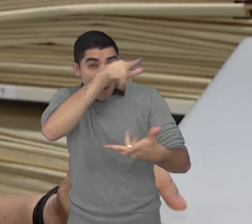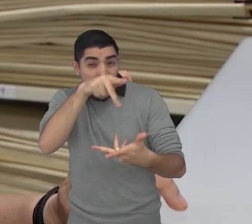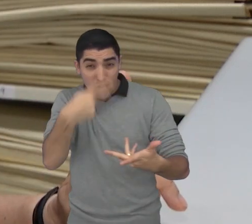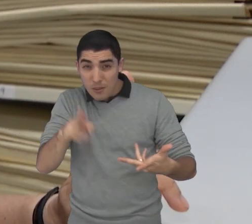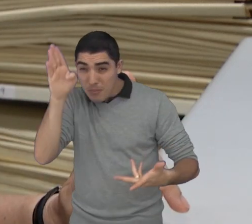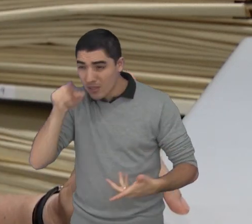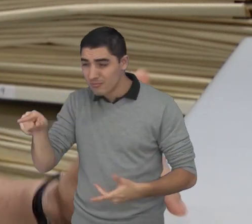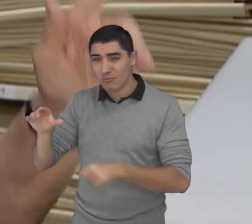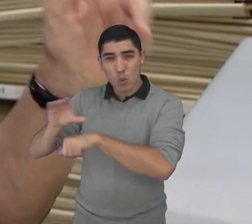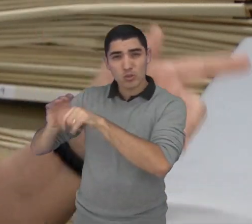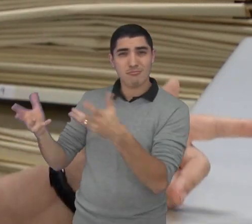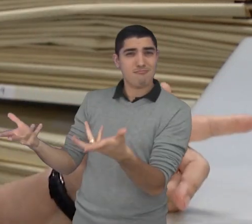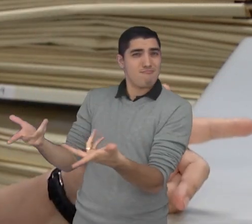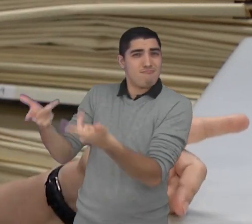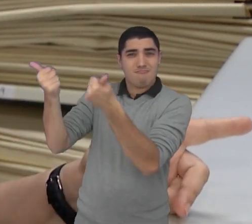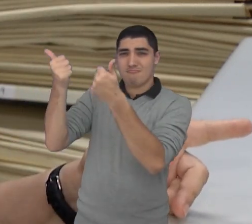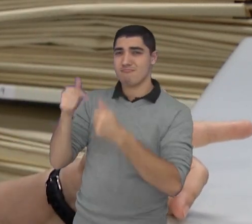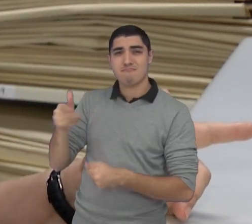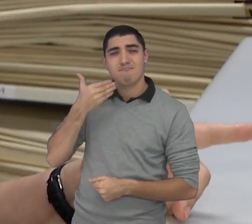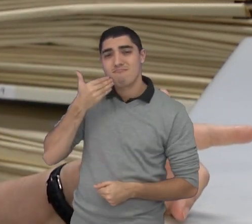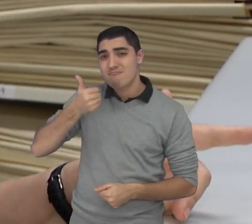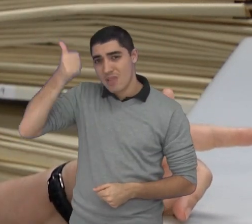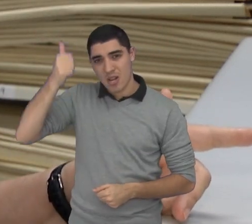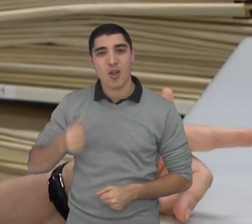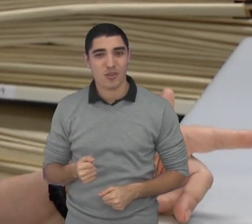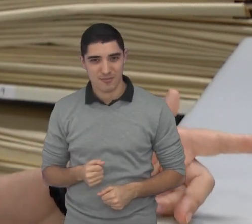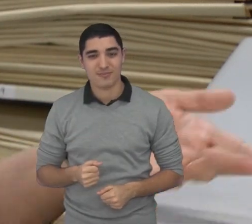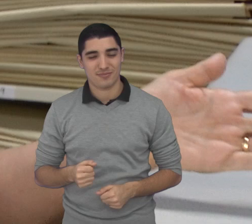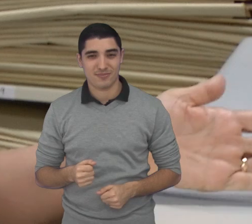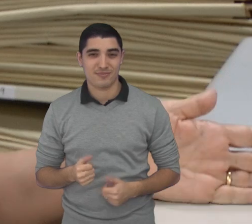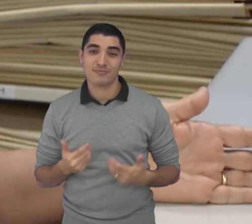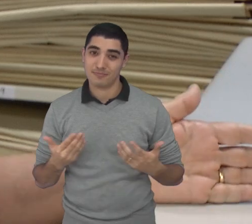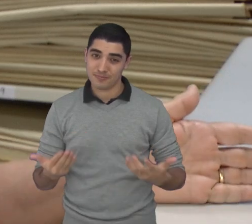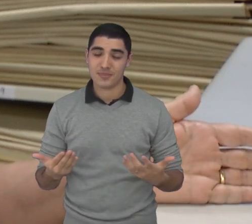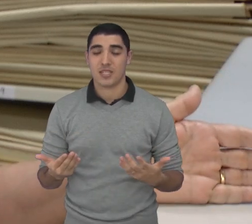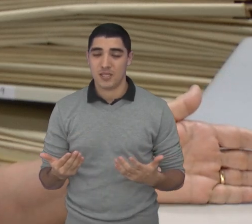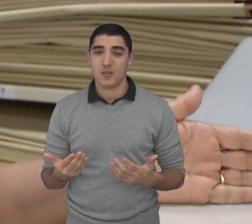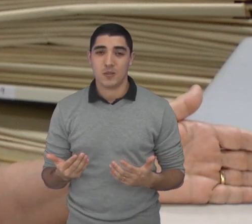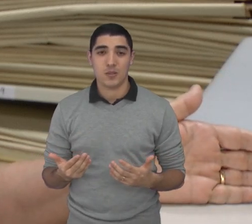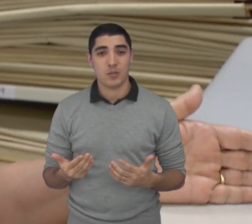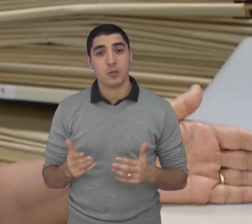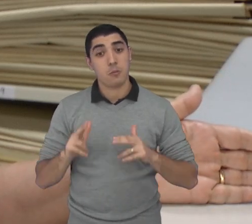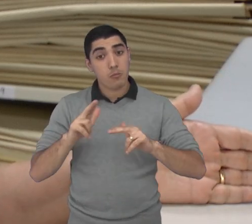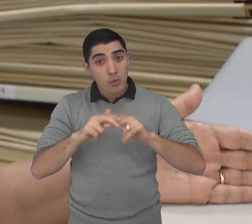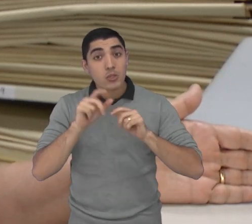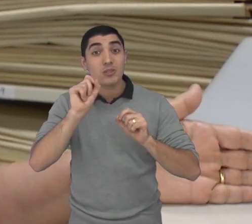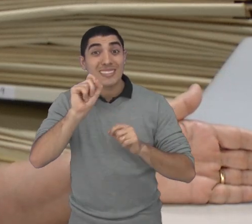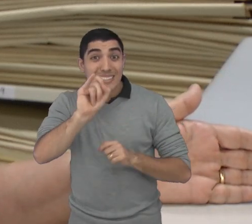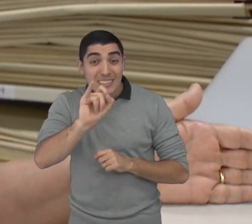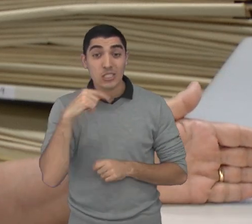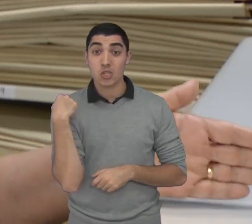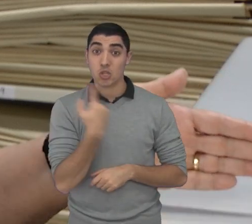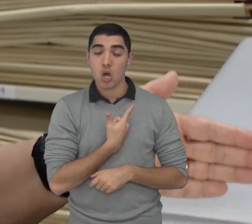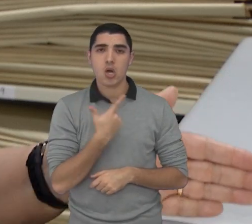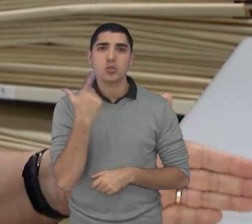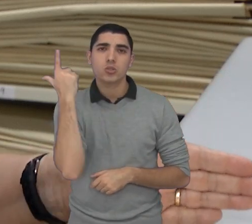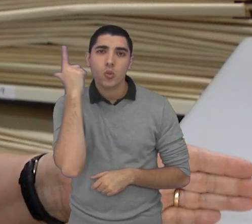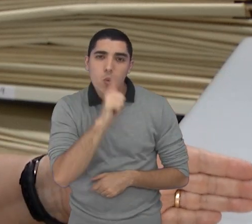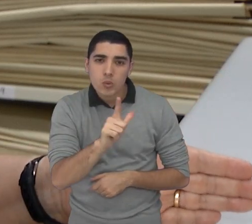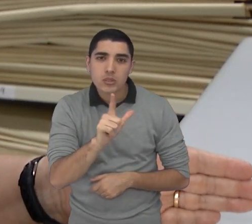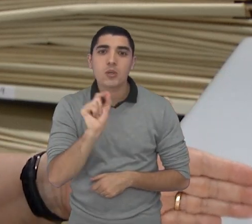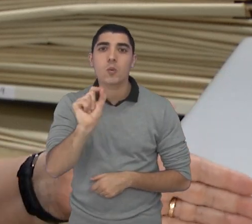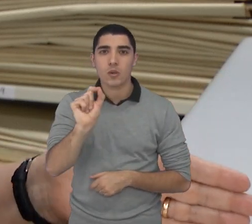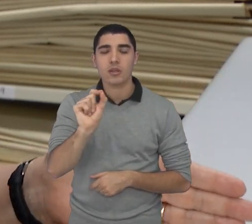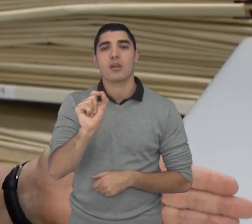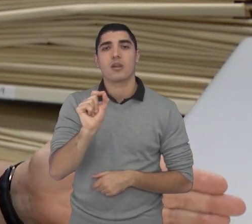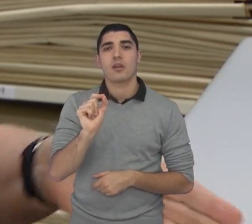do mundo. Agora, nós conseguimos implementar tudo que está ali? Antes fosse. Se tivéssemos